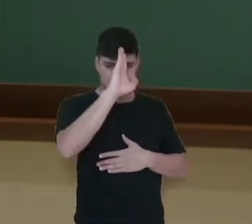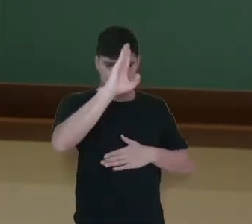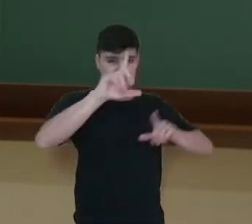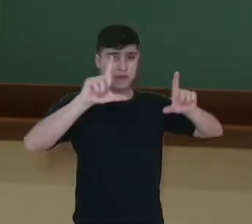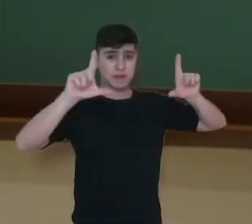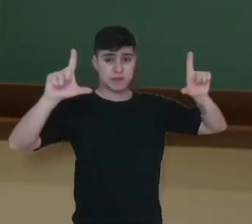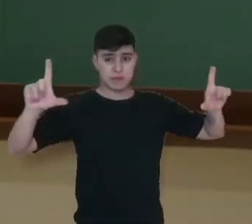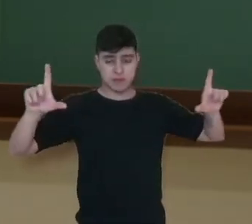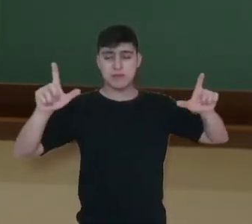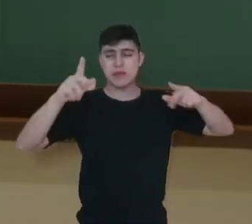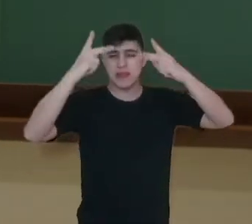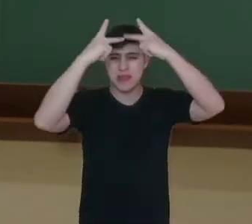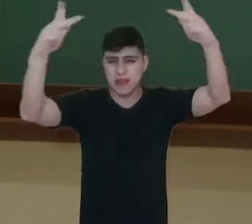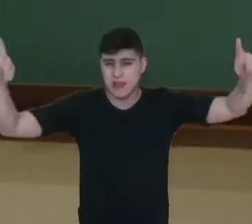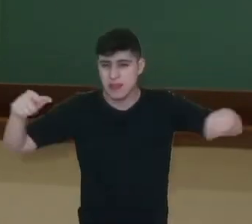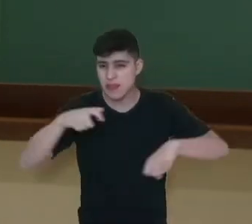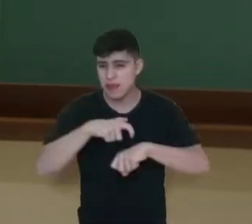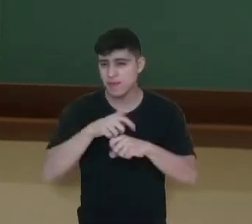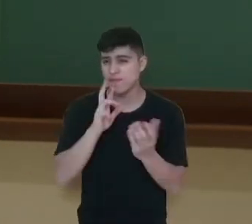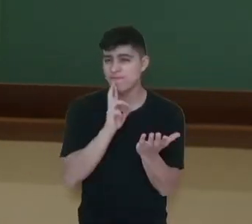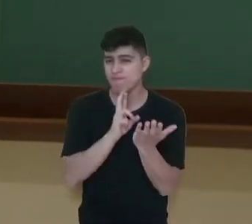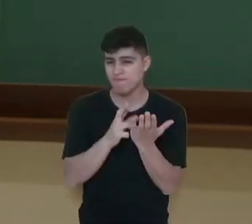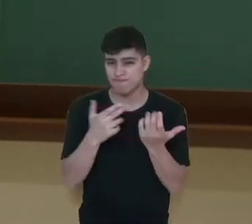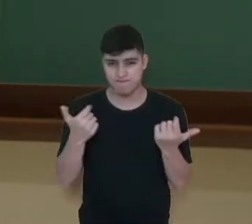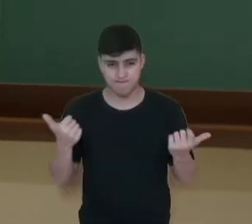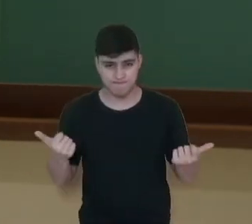central? Eu vou dar um tempinho para vocês e já voltamos.